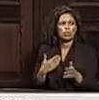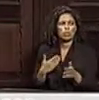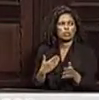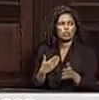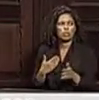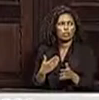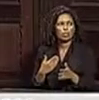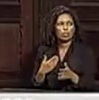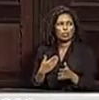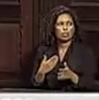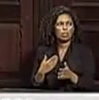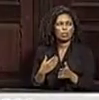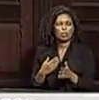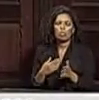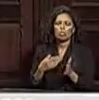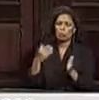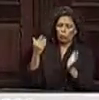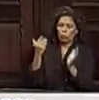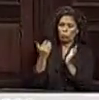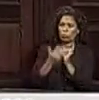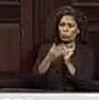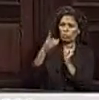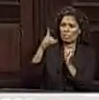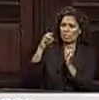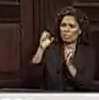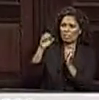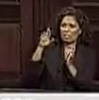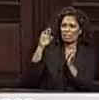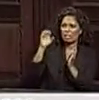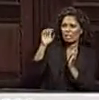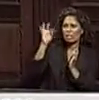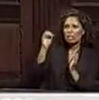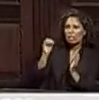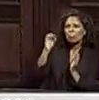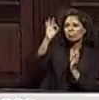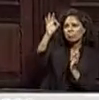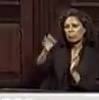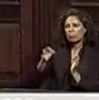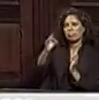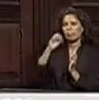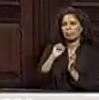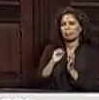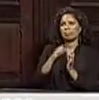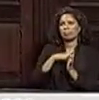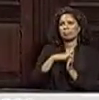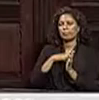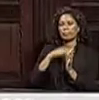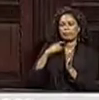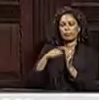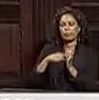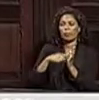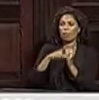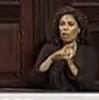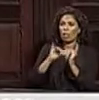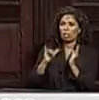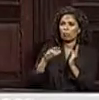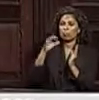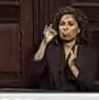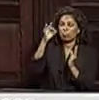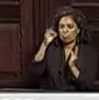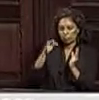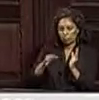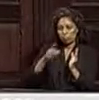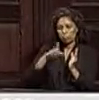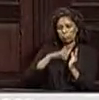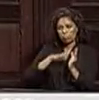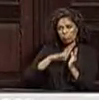o Repetro é lesivo, é nocivo para a nossa população e não nos cabe fazer uma política